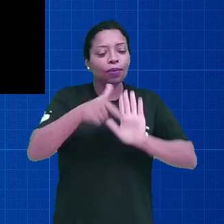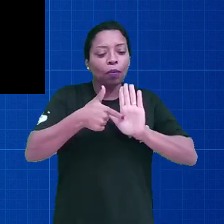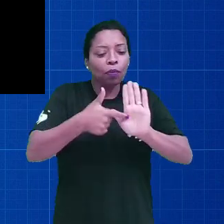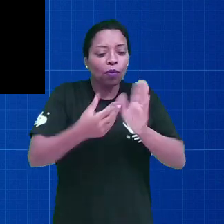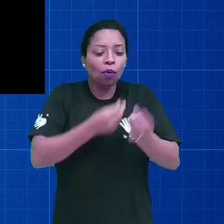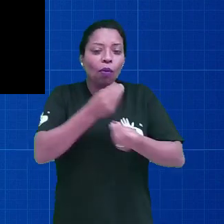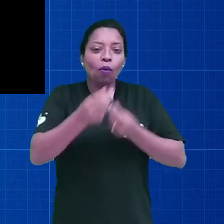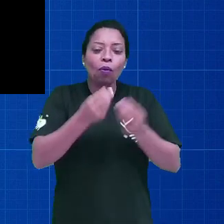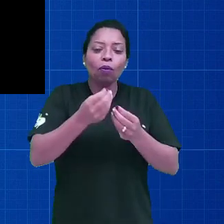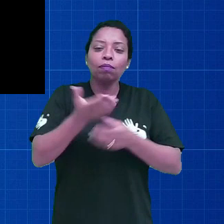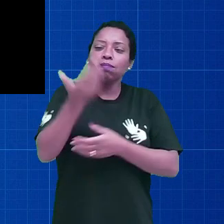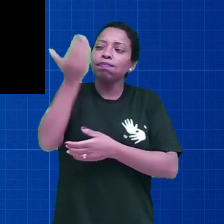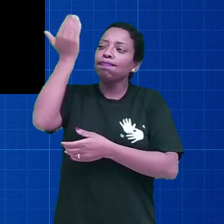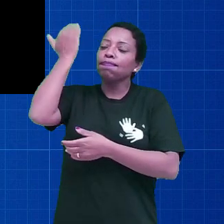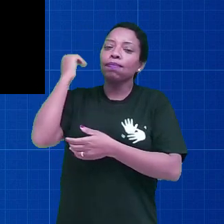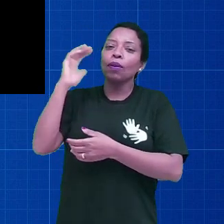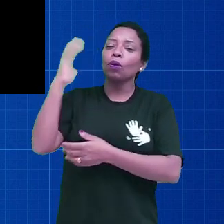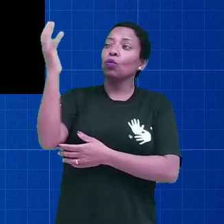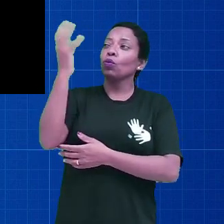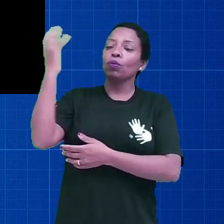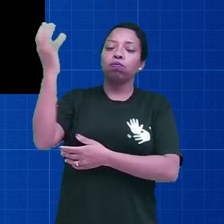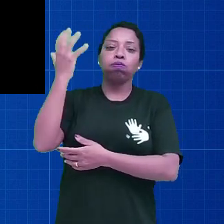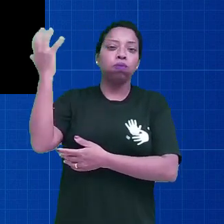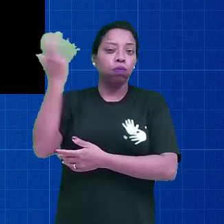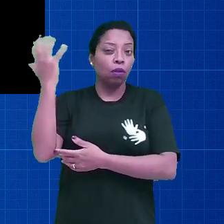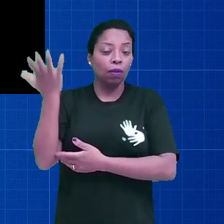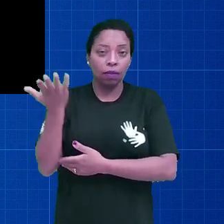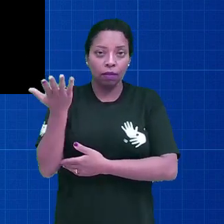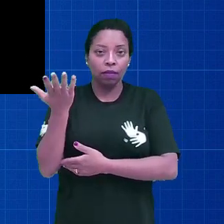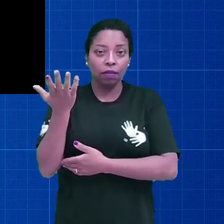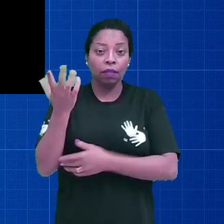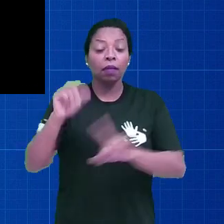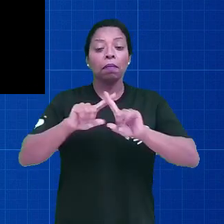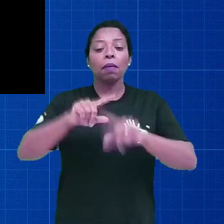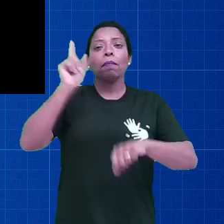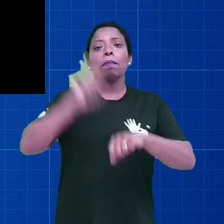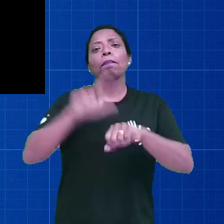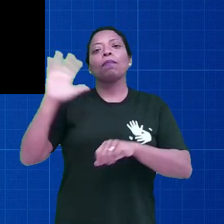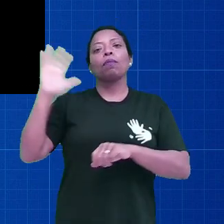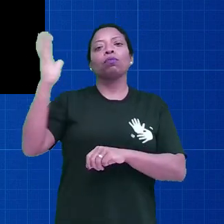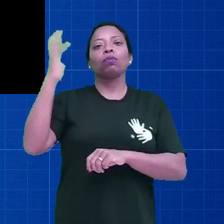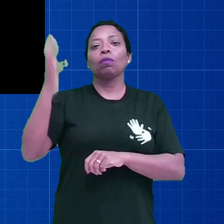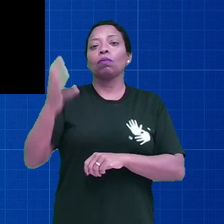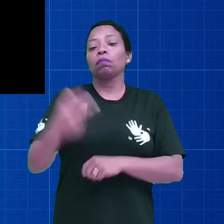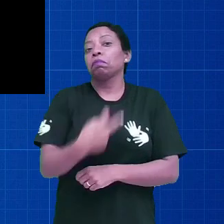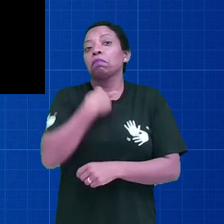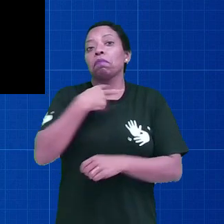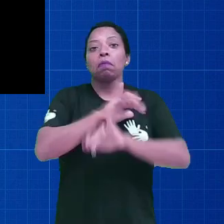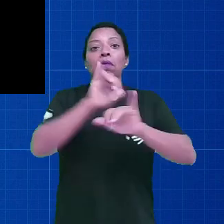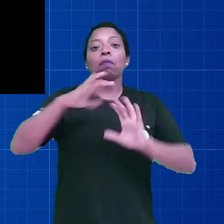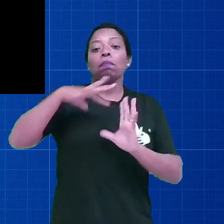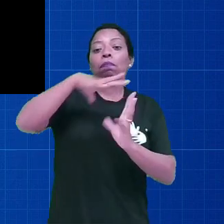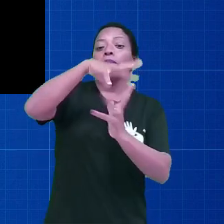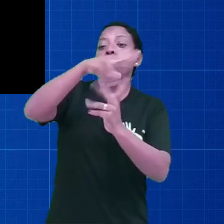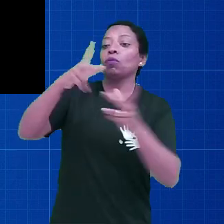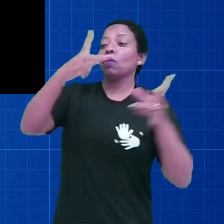como era o clima no passado, ele é pontual, e a gente não pode extrapolar isso para o mundo inteiro. Aqui só para